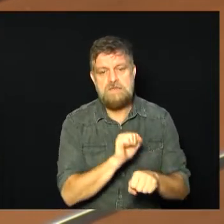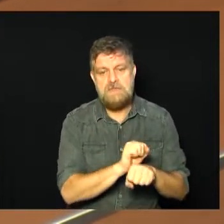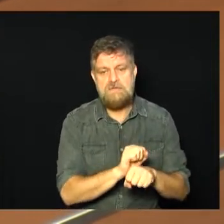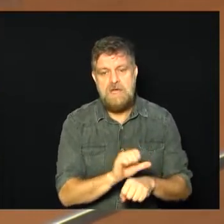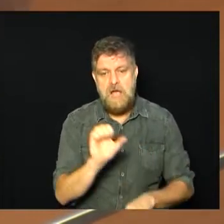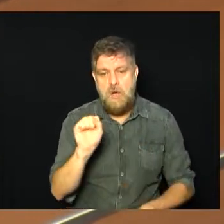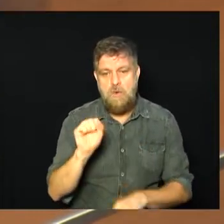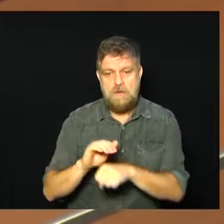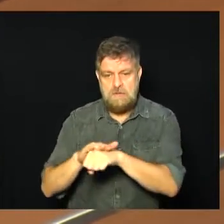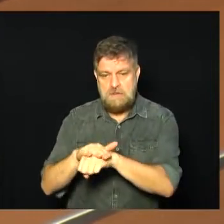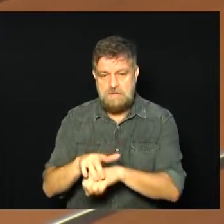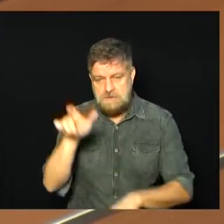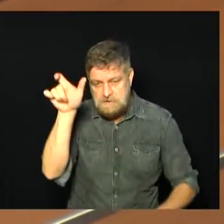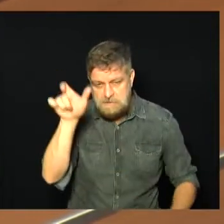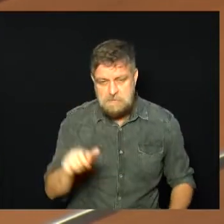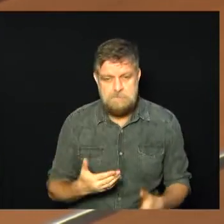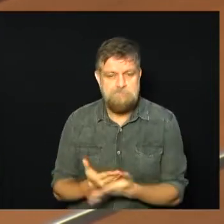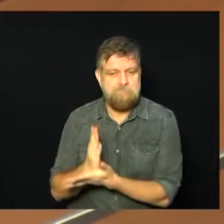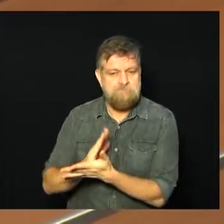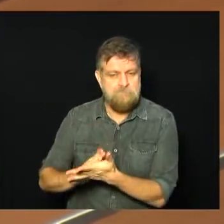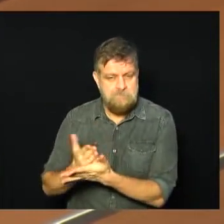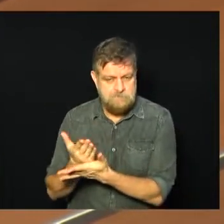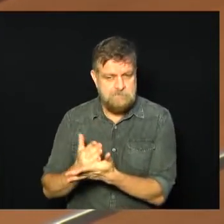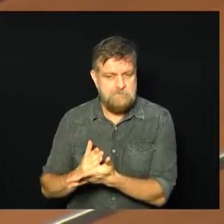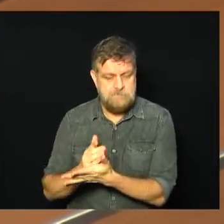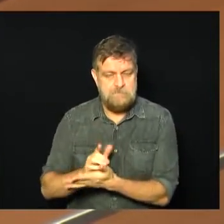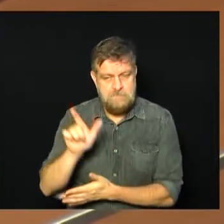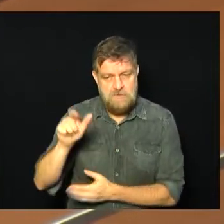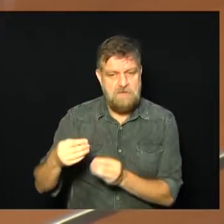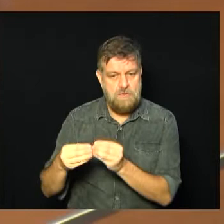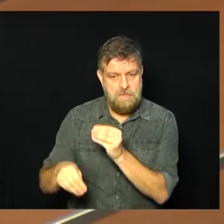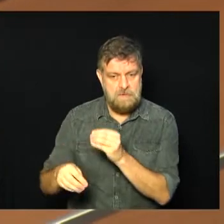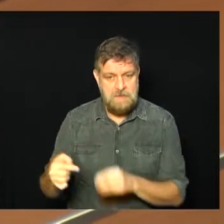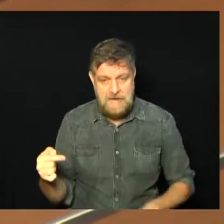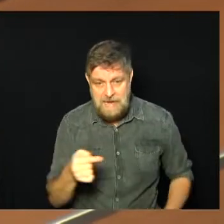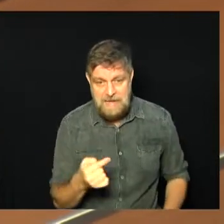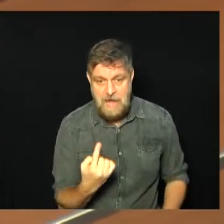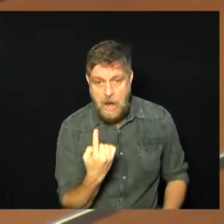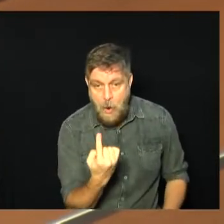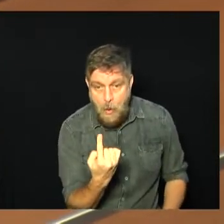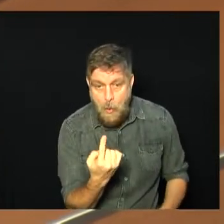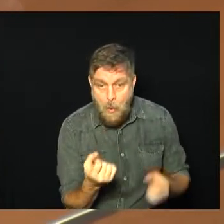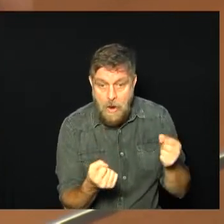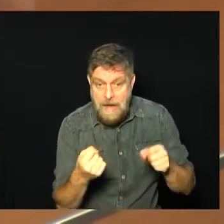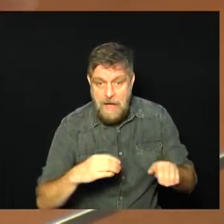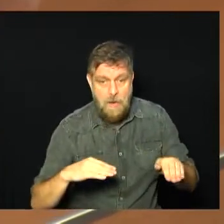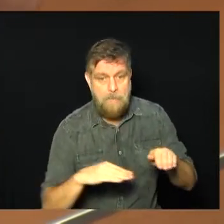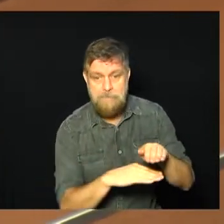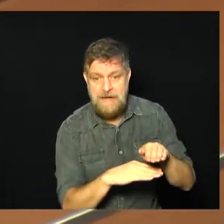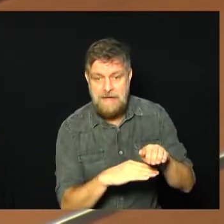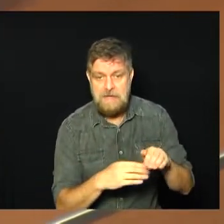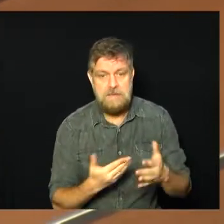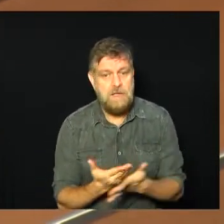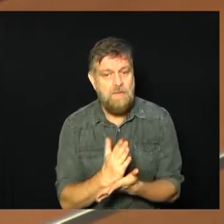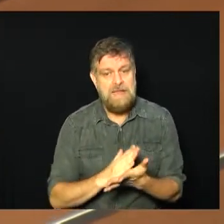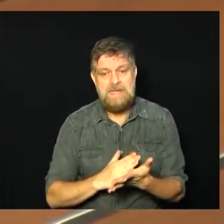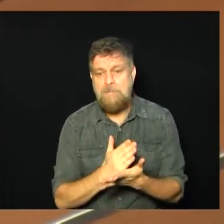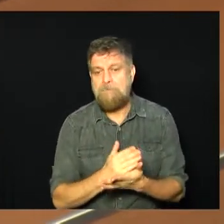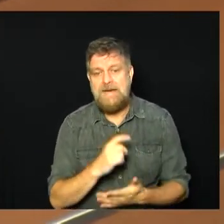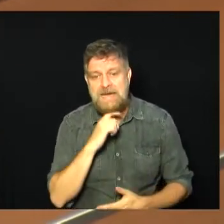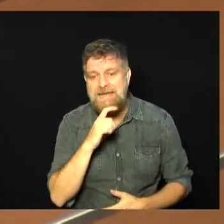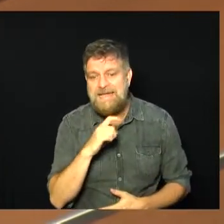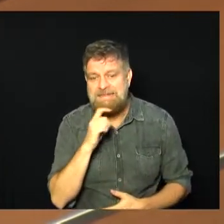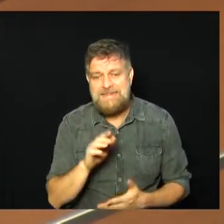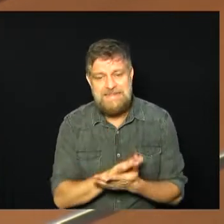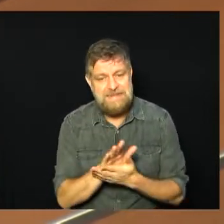que acho que ficou a mais prejudicada. Ali é a vaga de um carro. Não atrapalha trânsito nenhum,